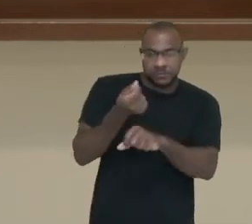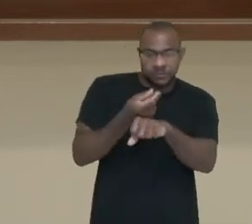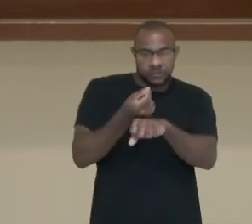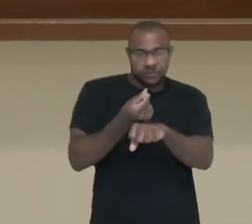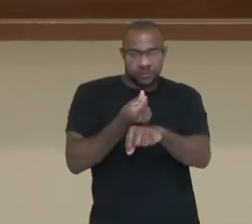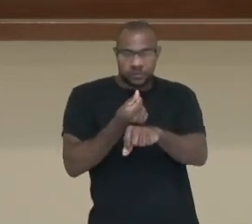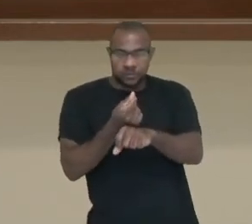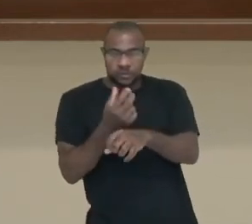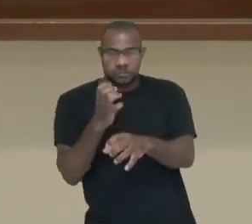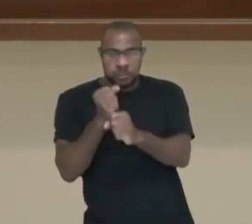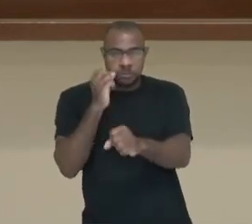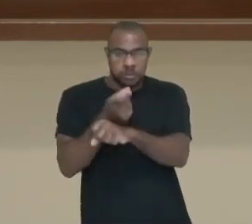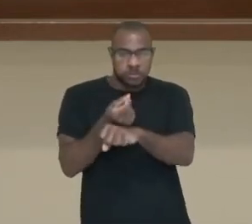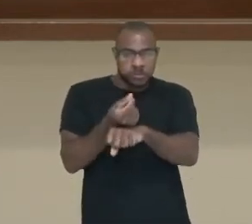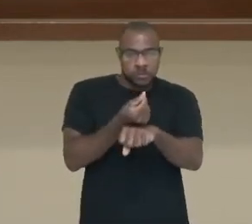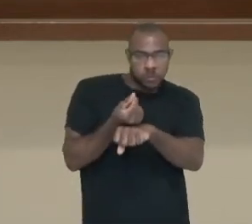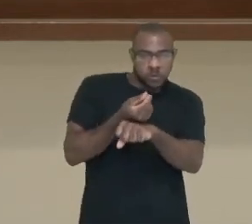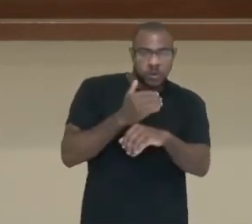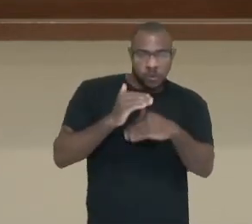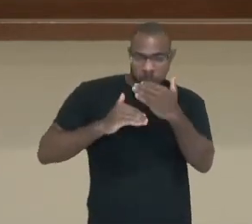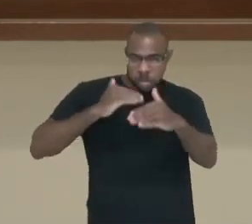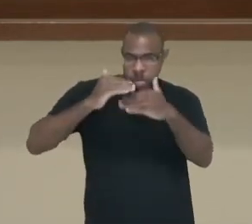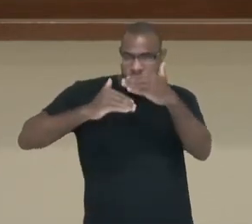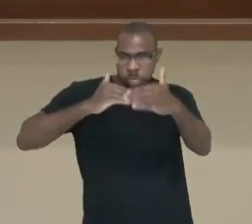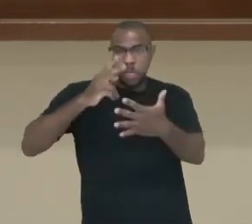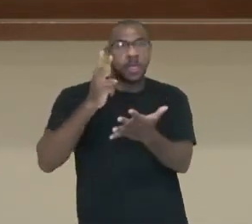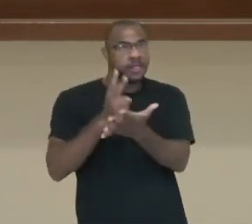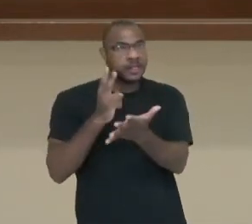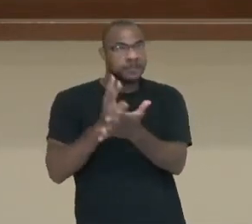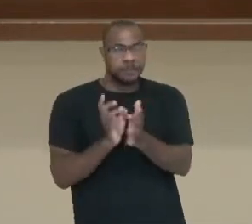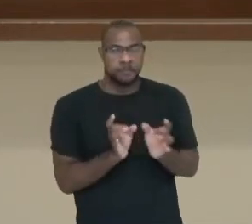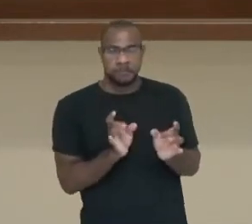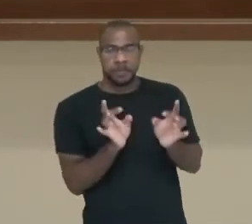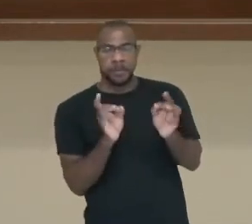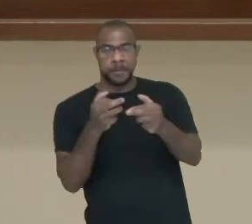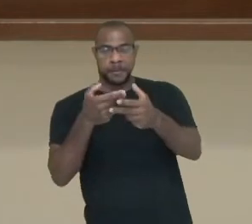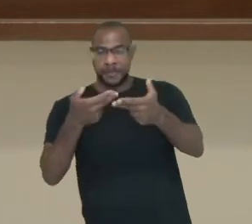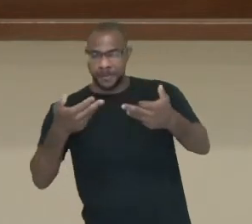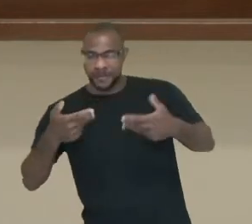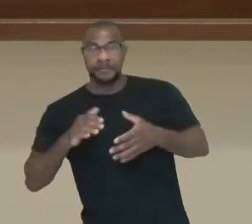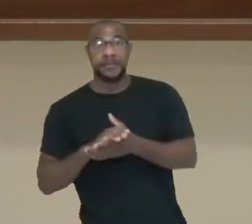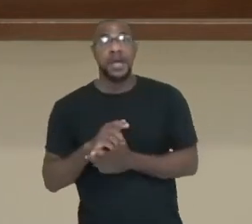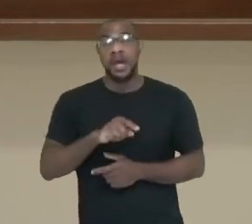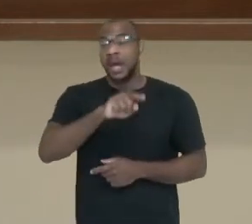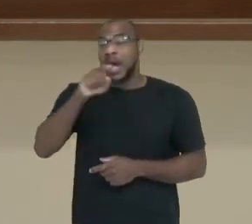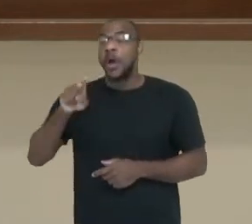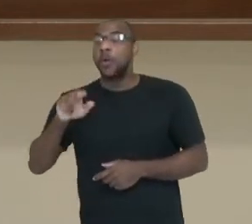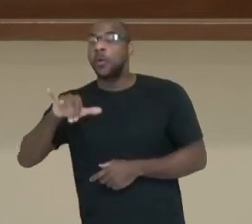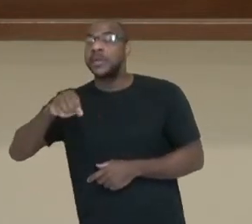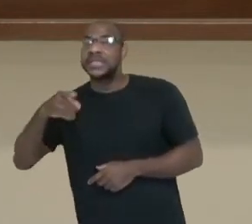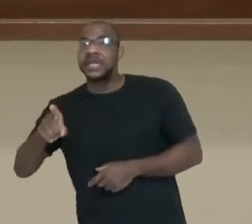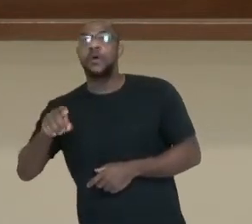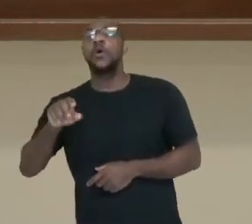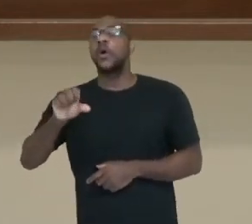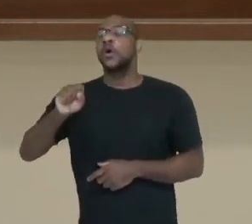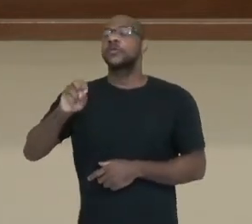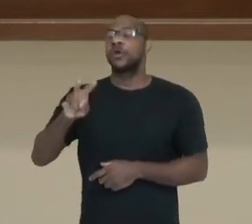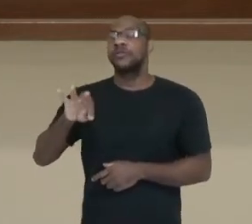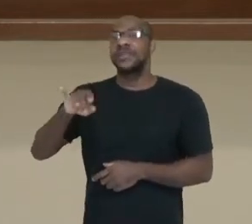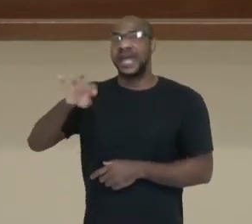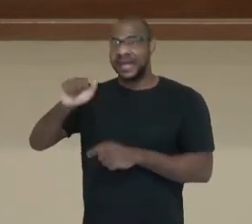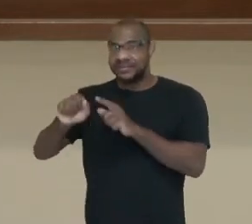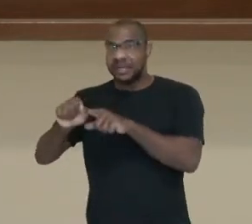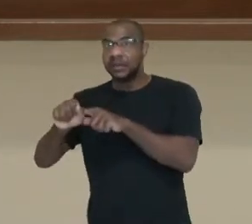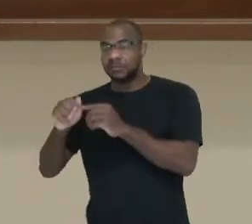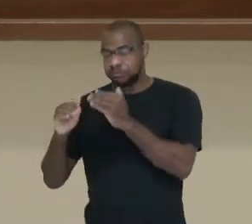giro, sempre abastecendo pelo mercado consumidor. Já a União Soviética, à medida que foi evoluindo o tempo,